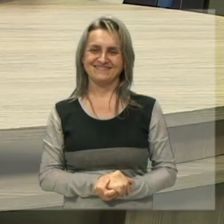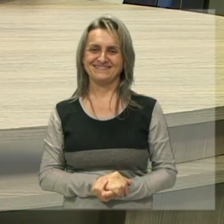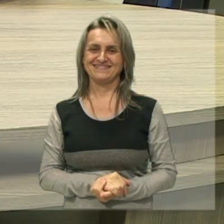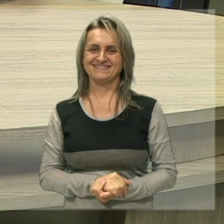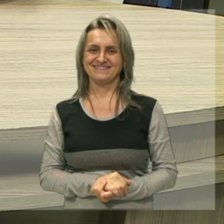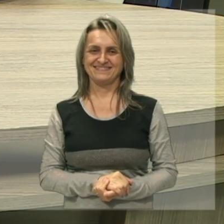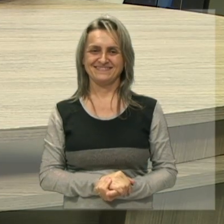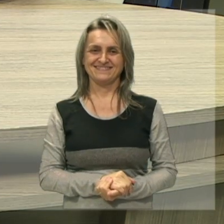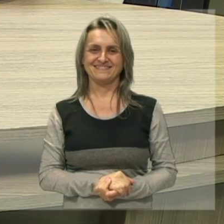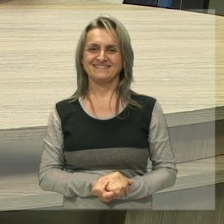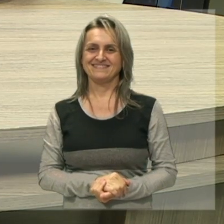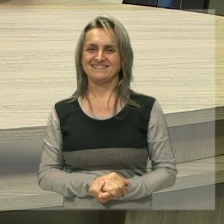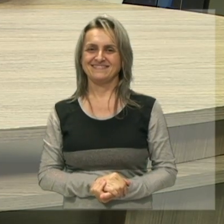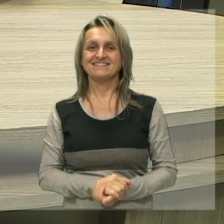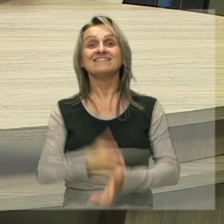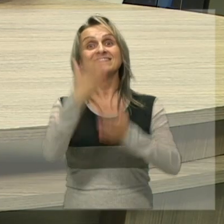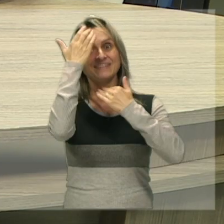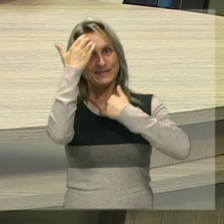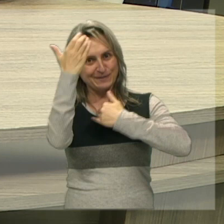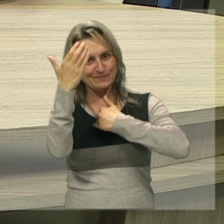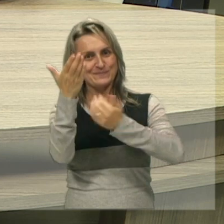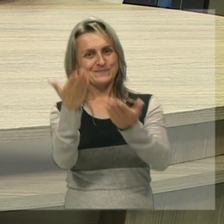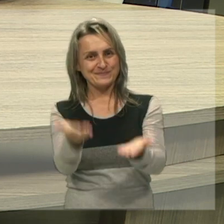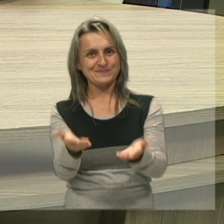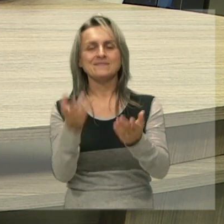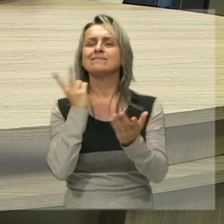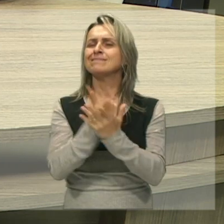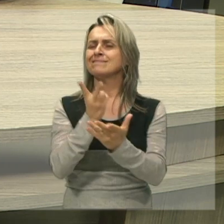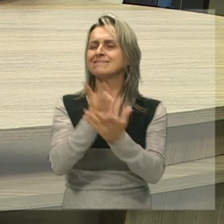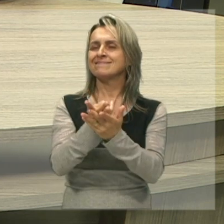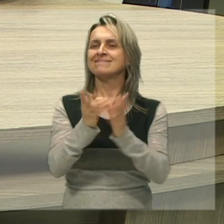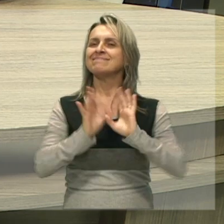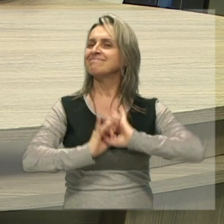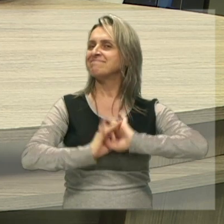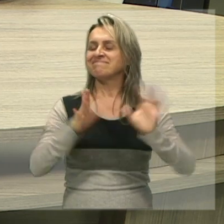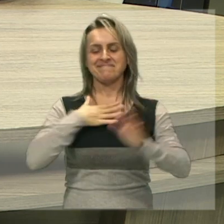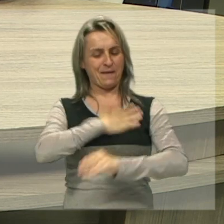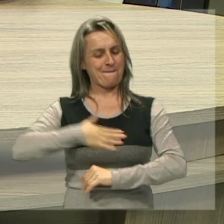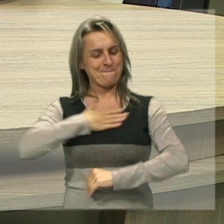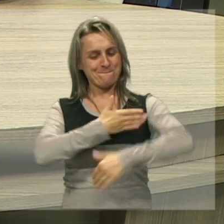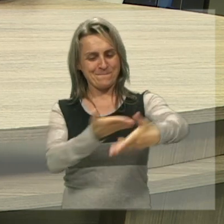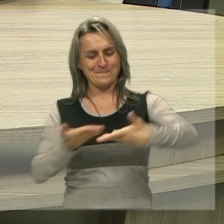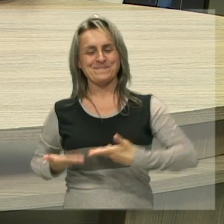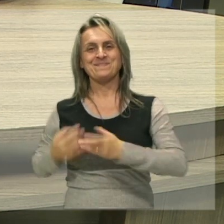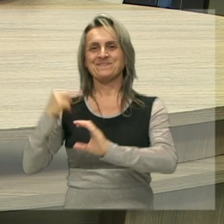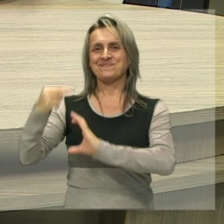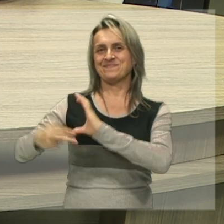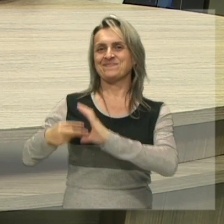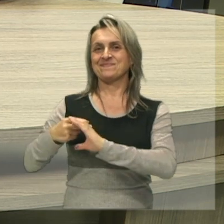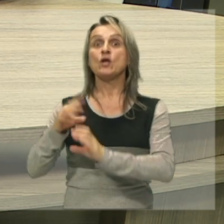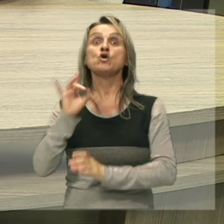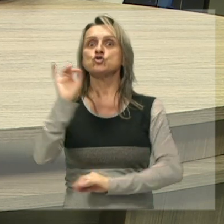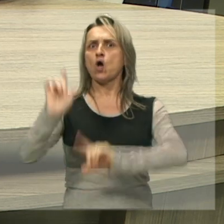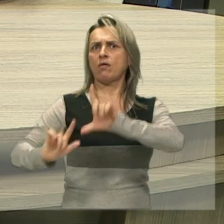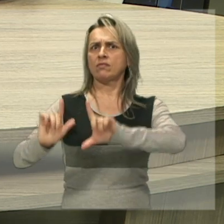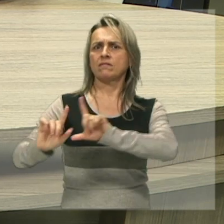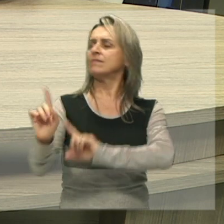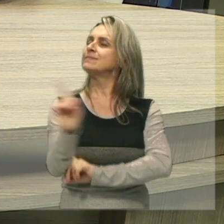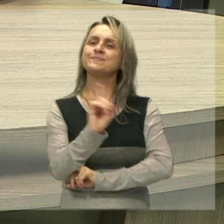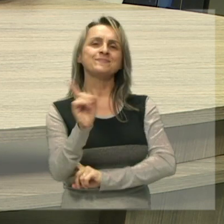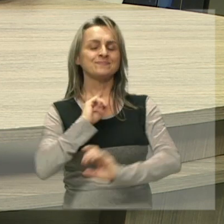verdade. Muito obrigada a você, viu, Bianca? Esteja sempre muito bem-vinda aqui, não só à TV Câmara, mas